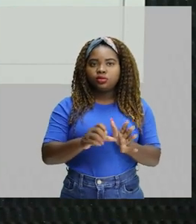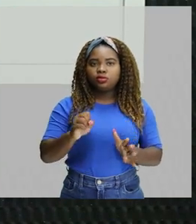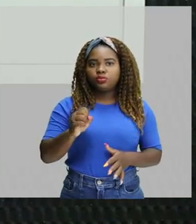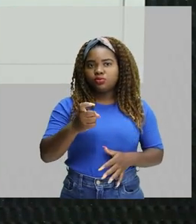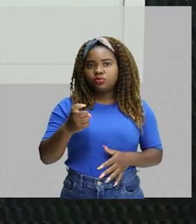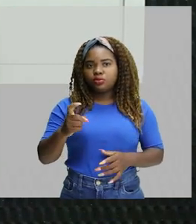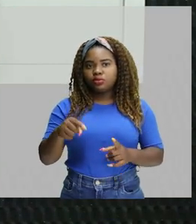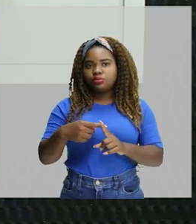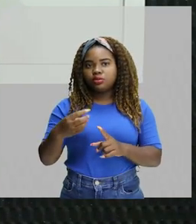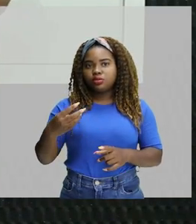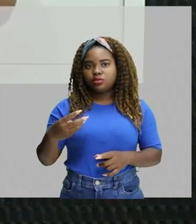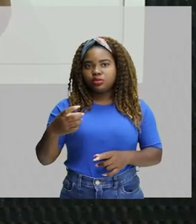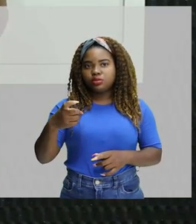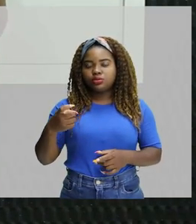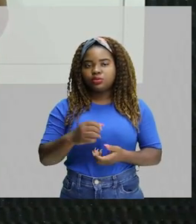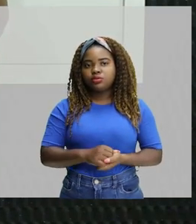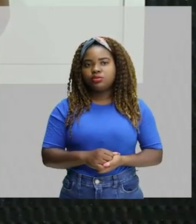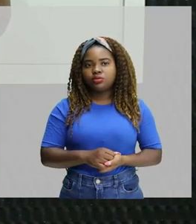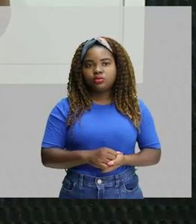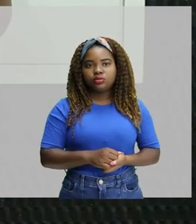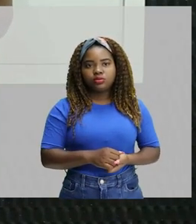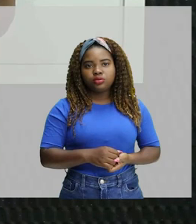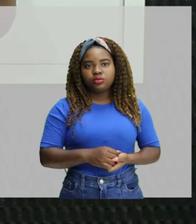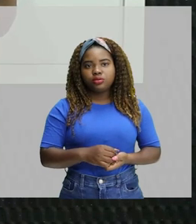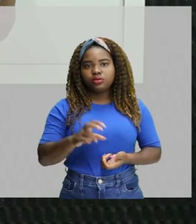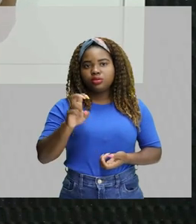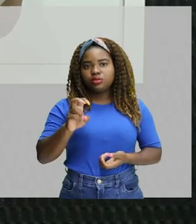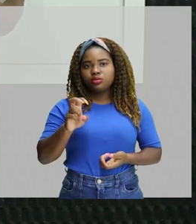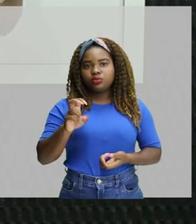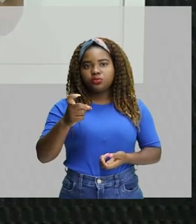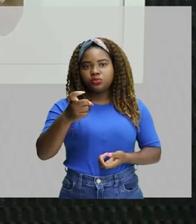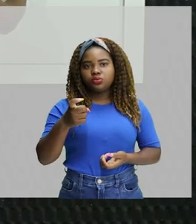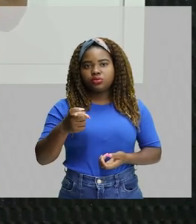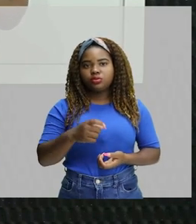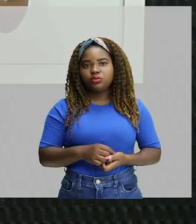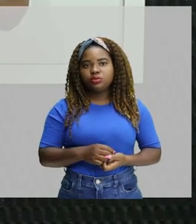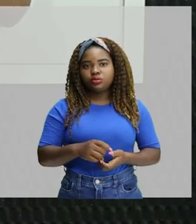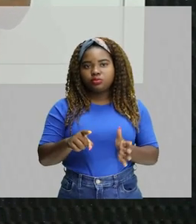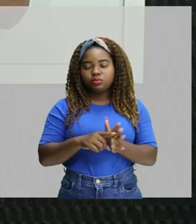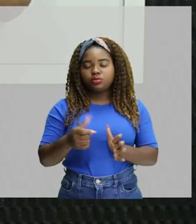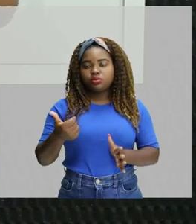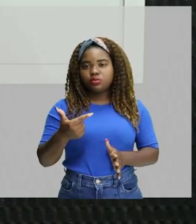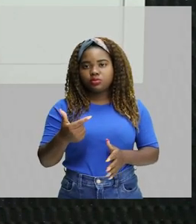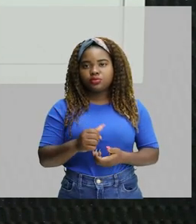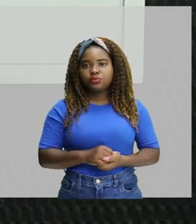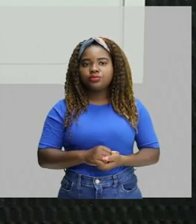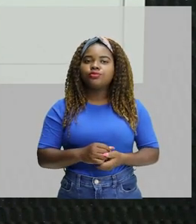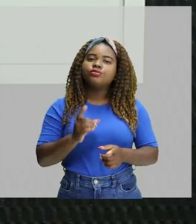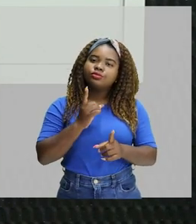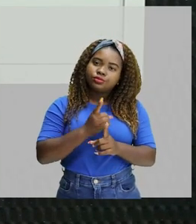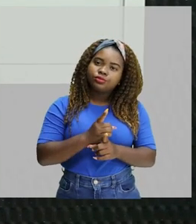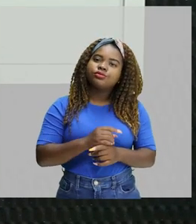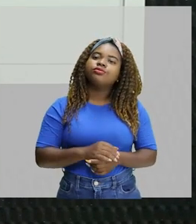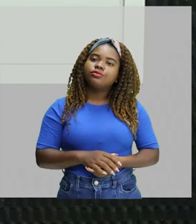coeficientes né -8 + 3 é -5 x - 12 pronto encontrei